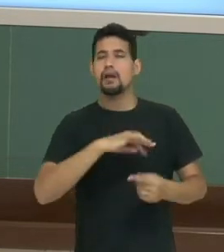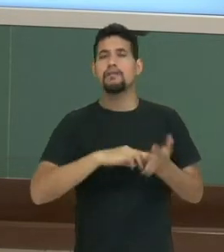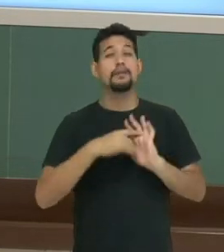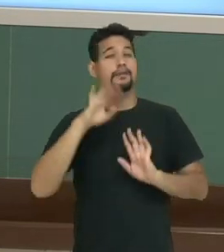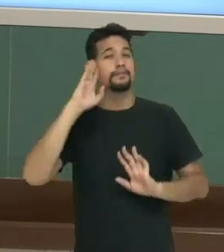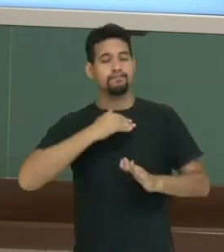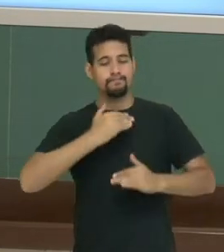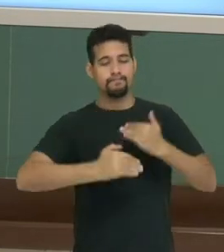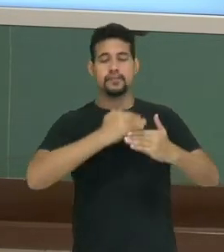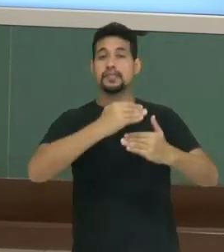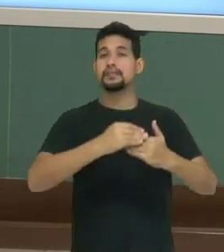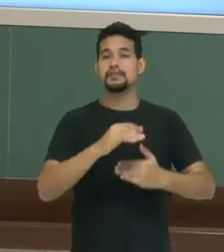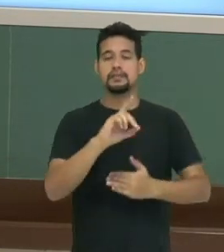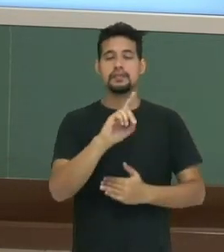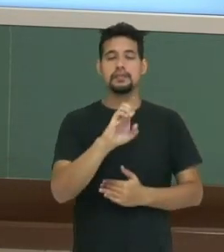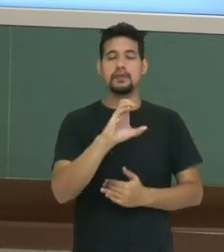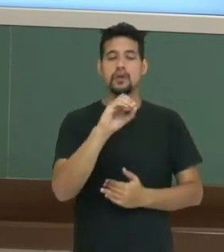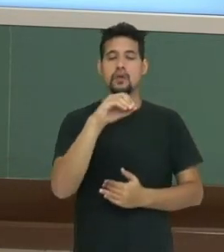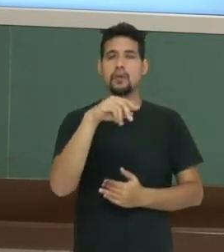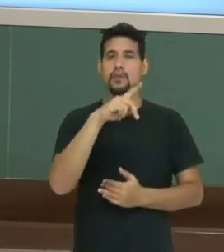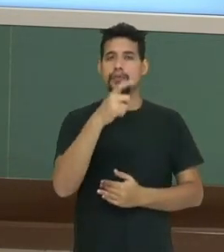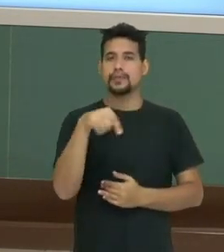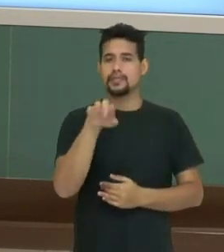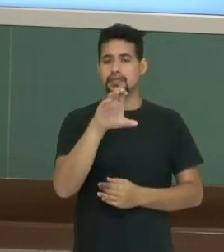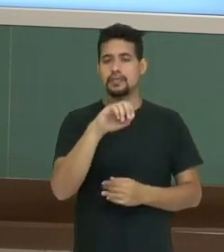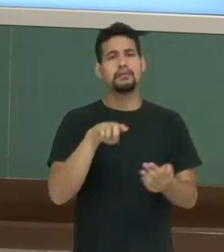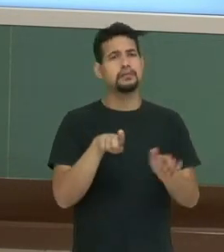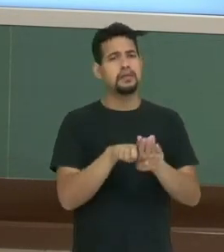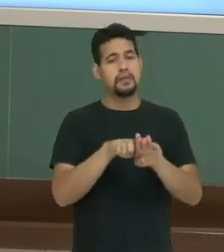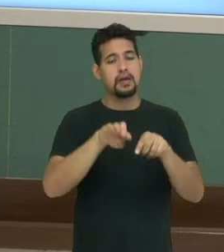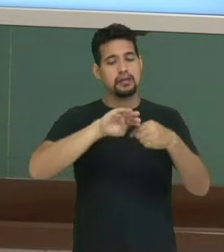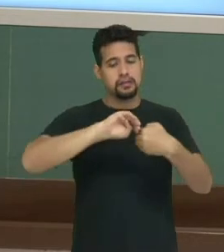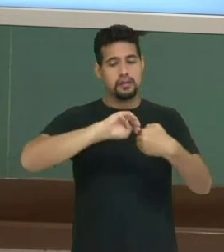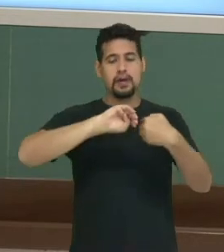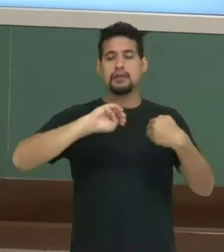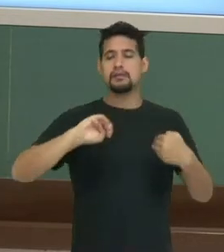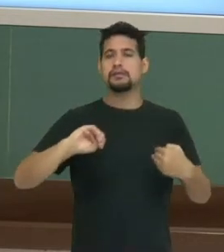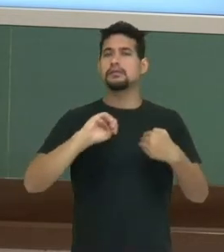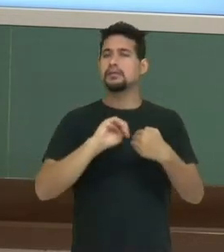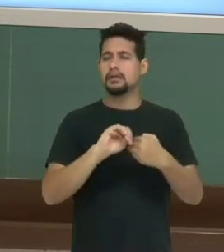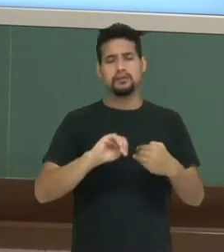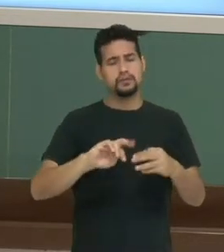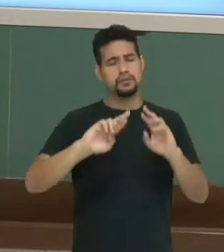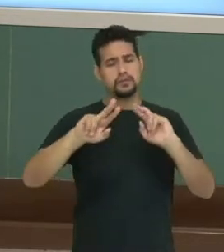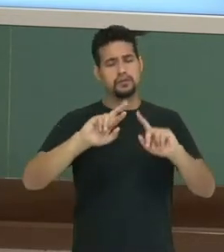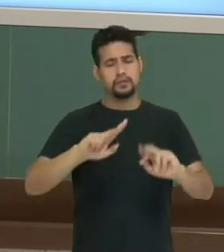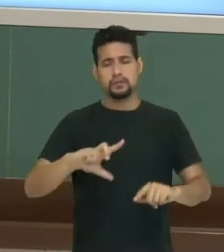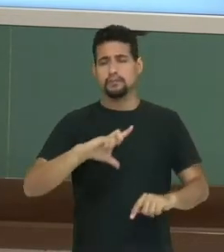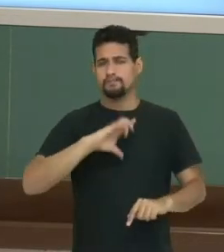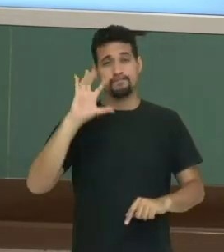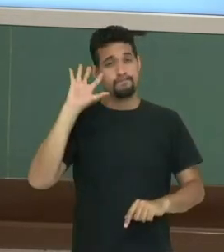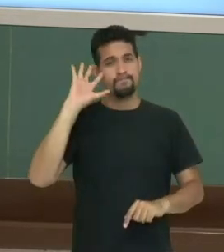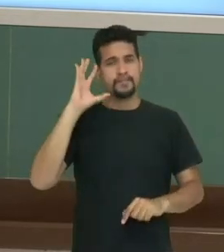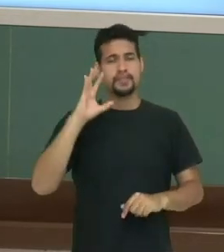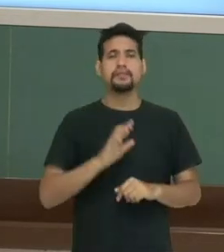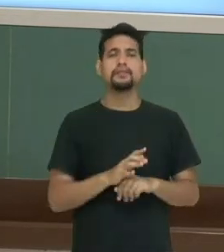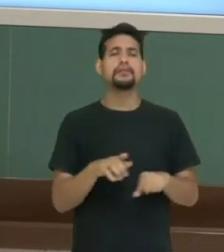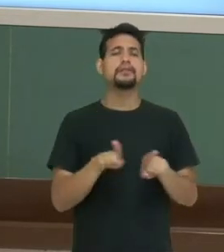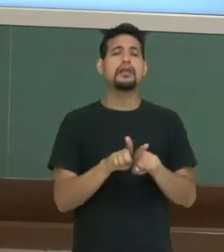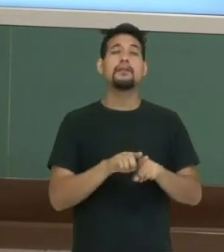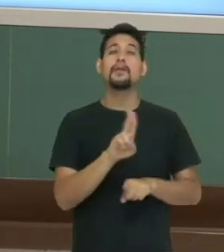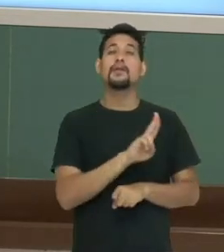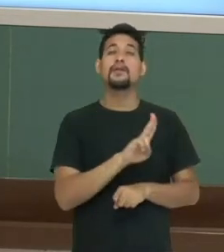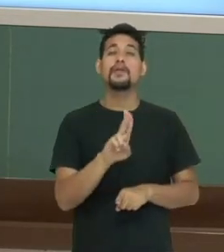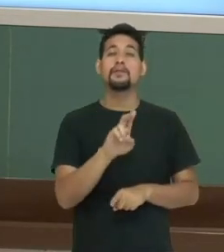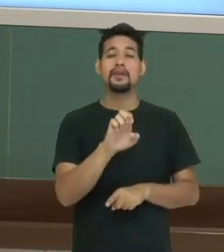ocorrer o processo de decomposição, ou seja, da separação dos componentes que formam essa substância, e a isso a gente dá o